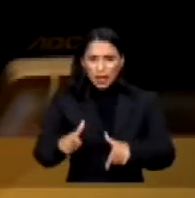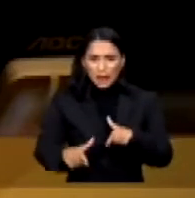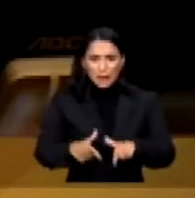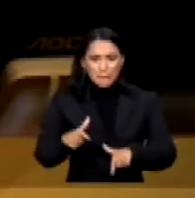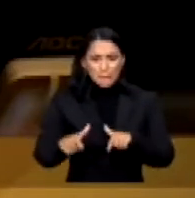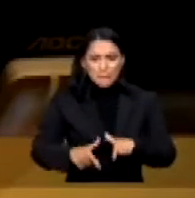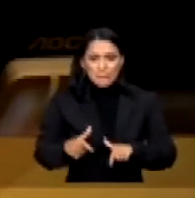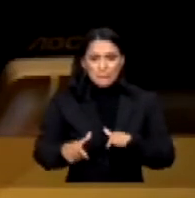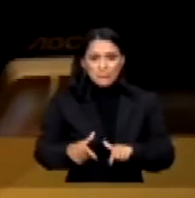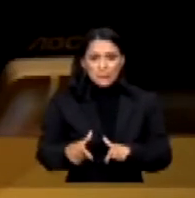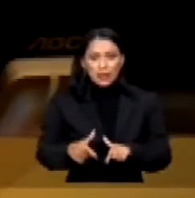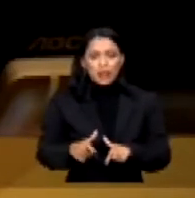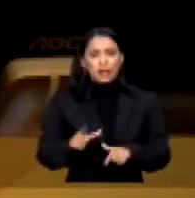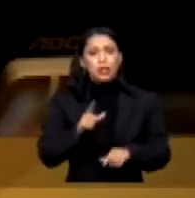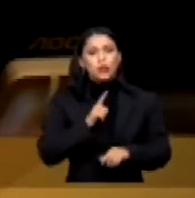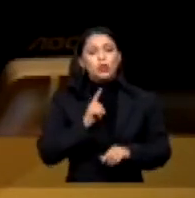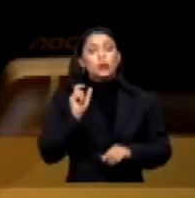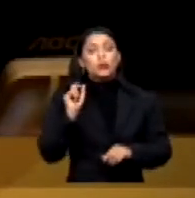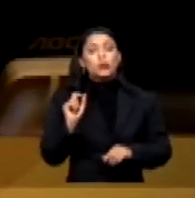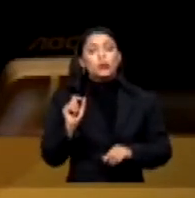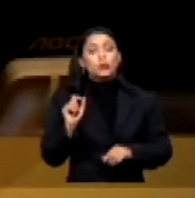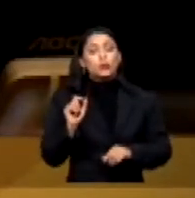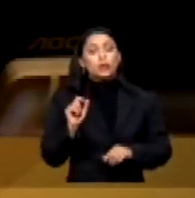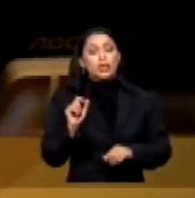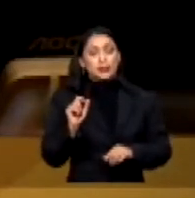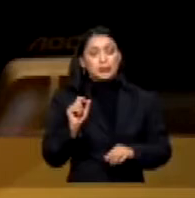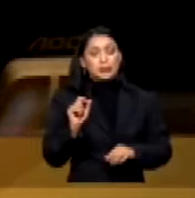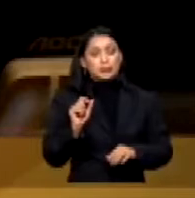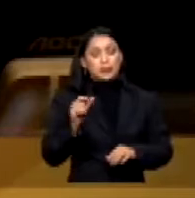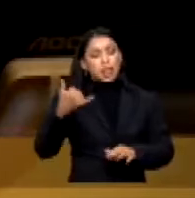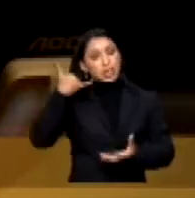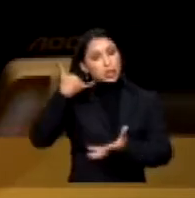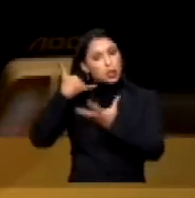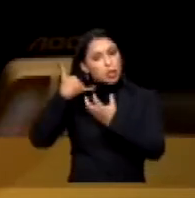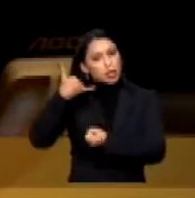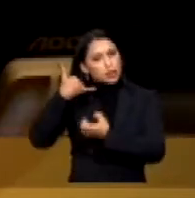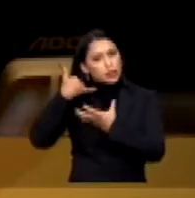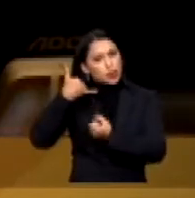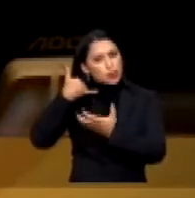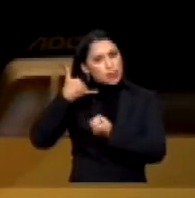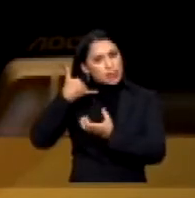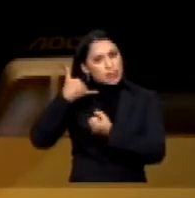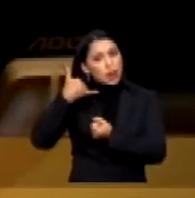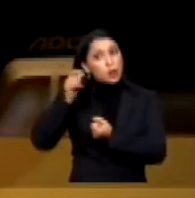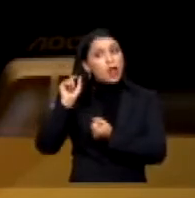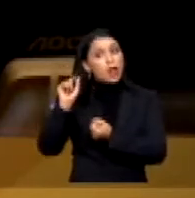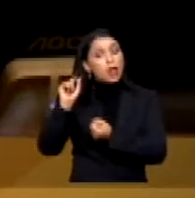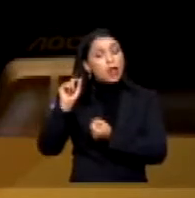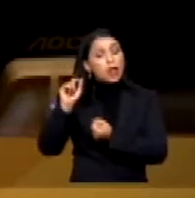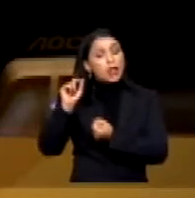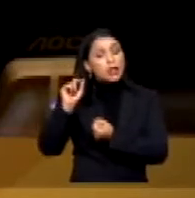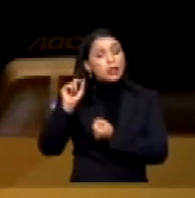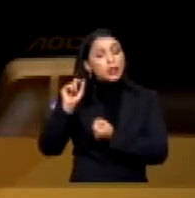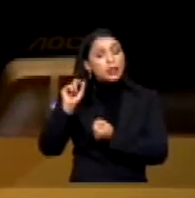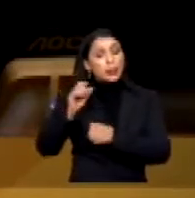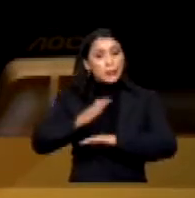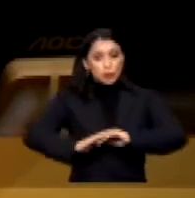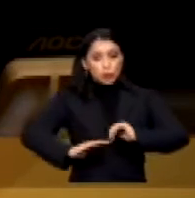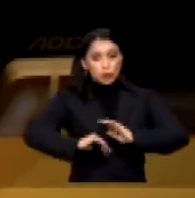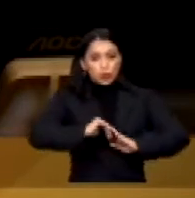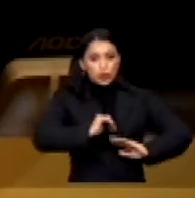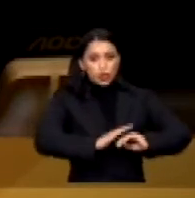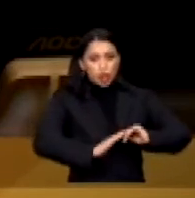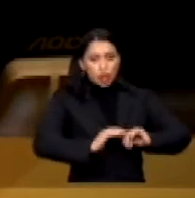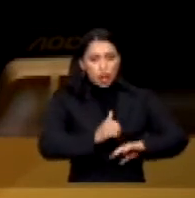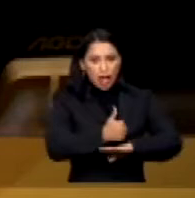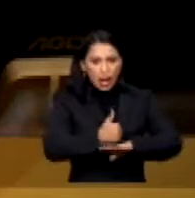com um viés de infirmação. Tudo que se vê numa escuta telefônica é o tempo todo pelos